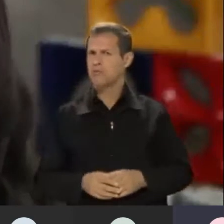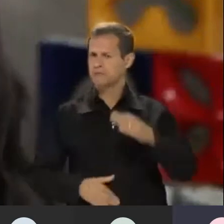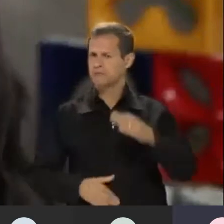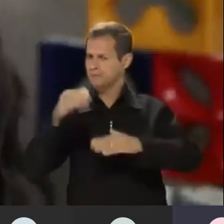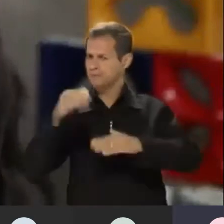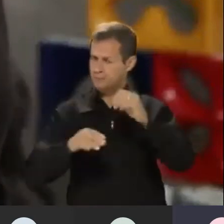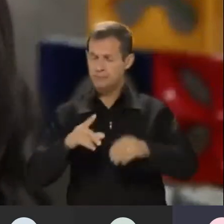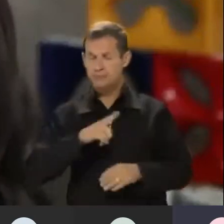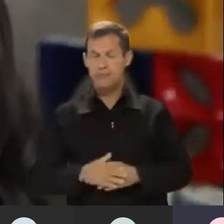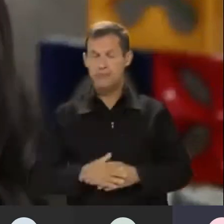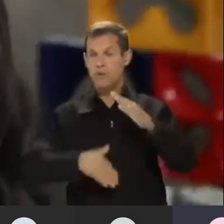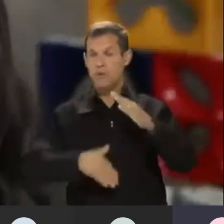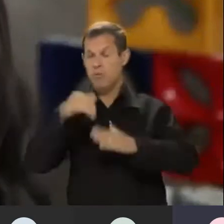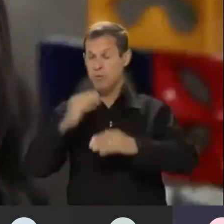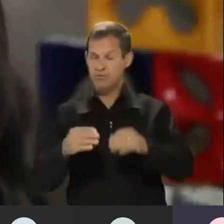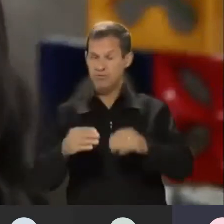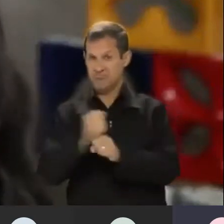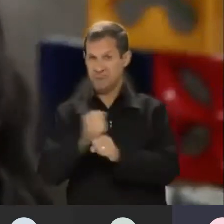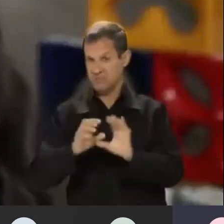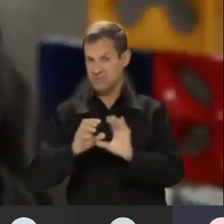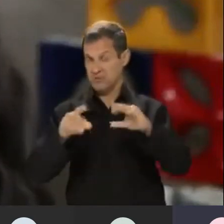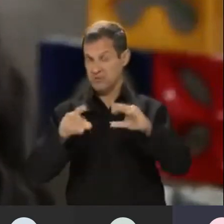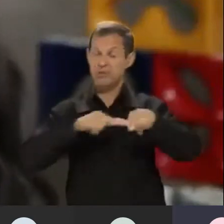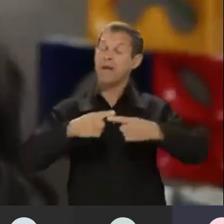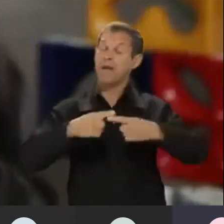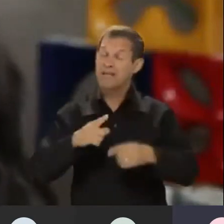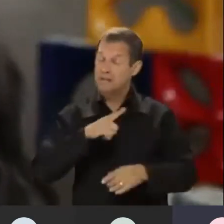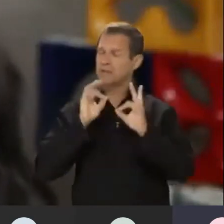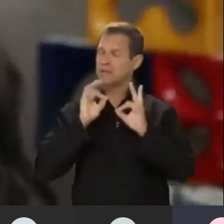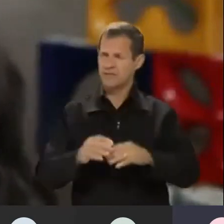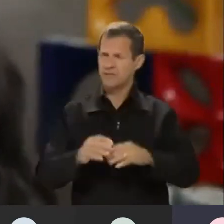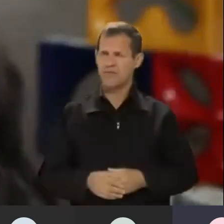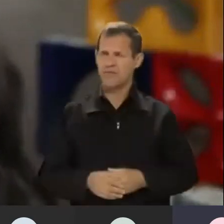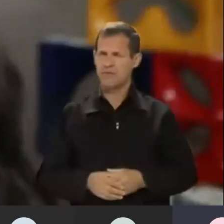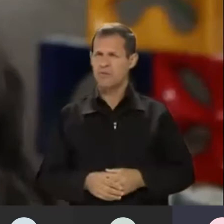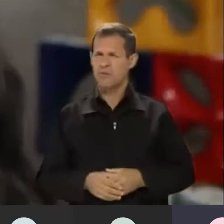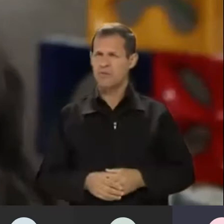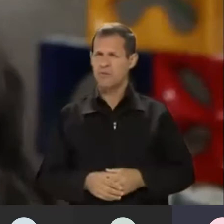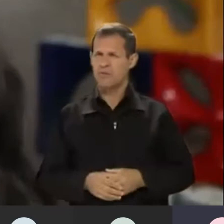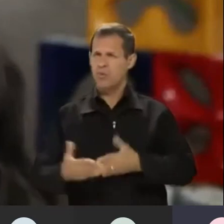Existem empresas que são especialistas nesse serviço e que com certeza vão